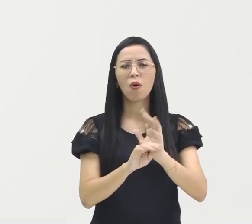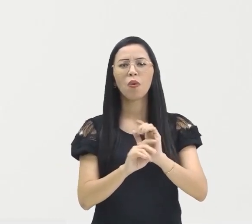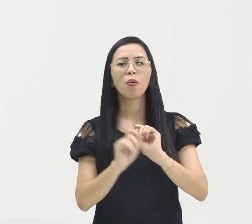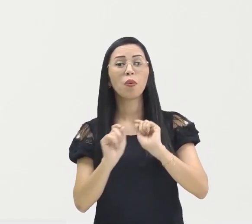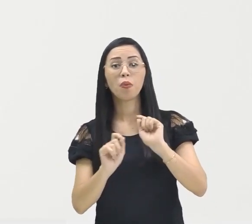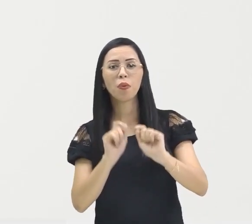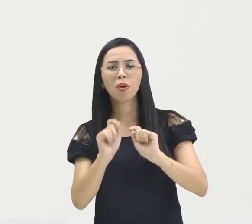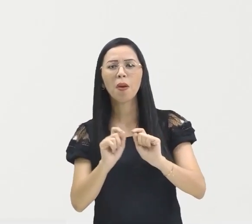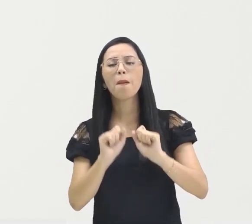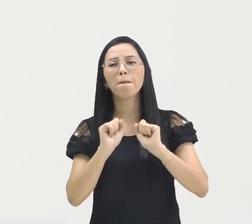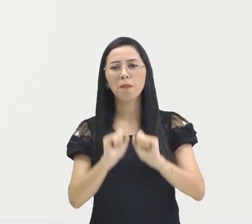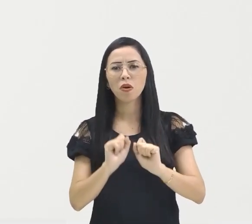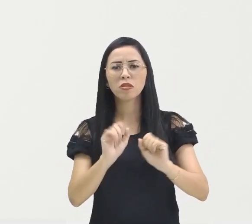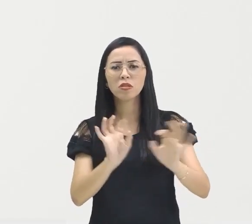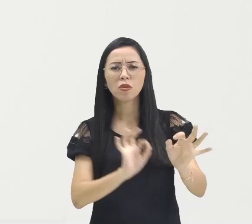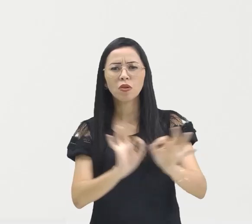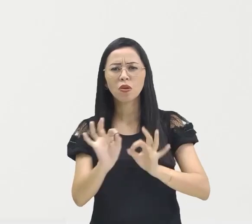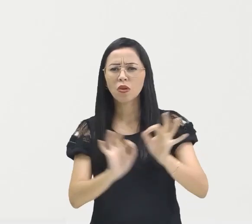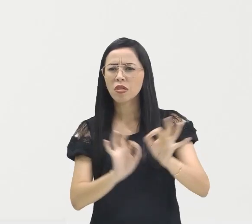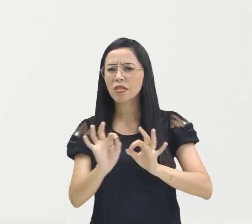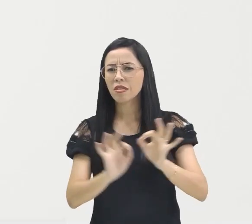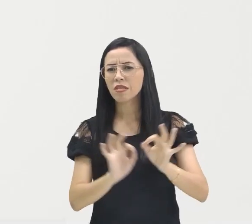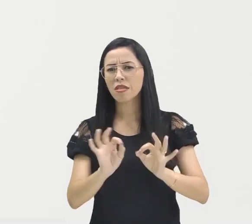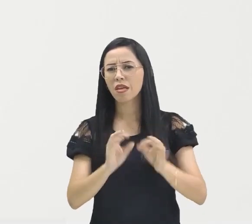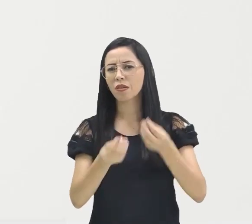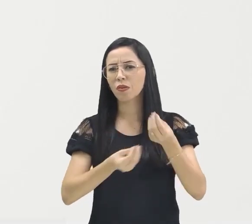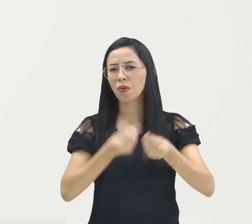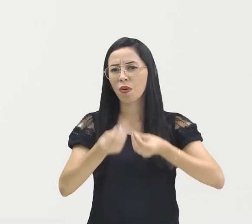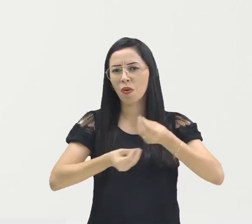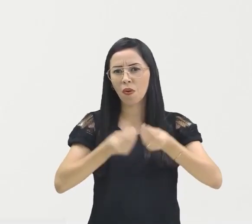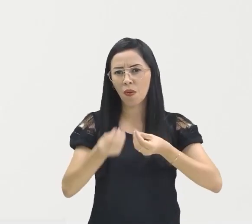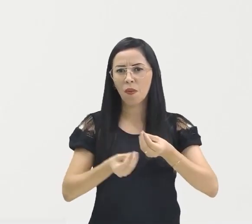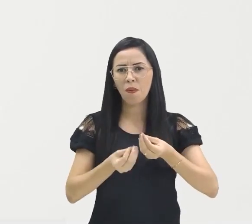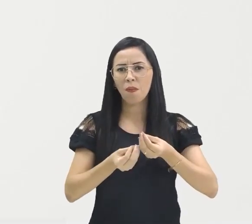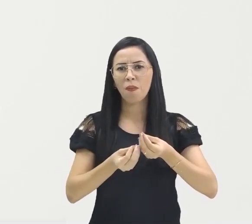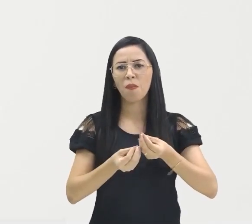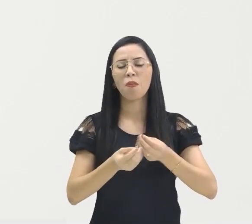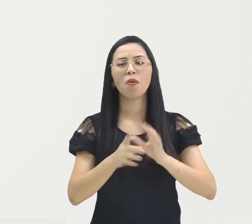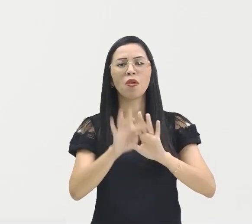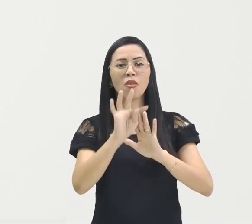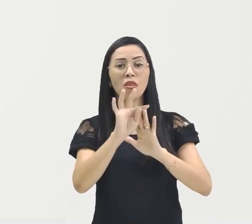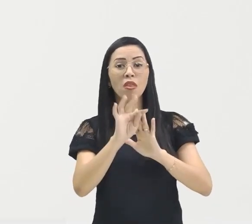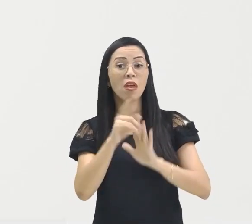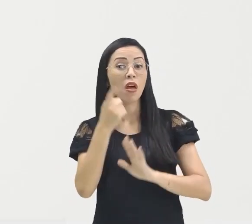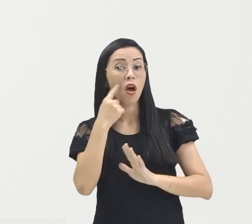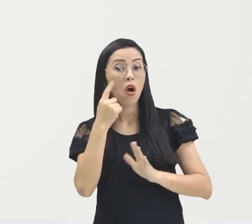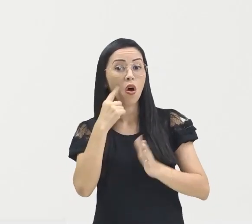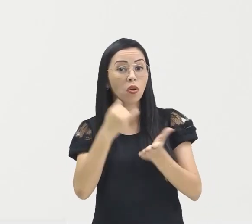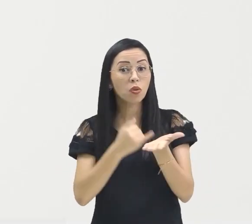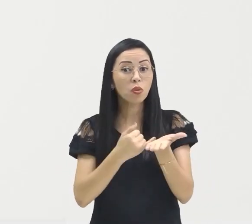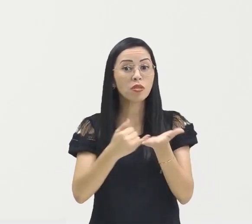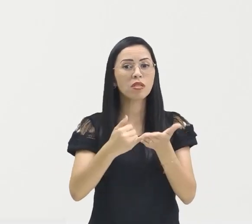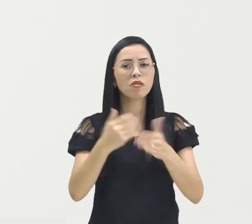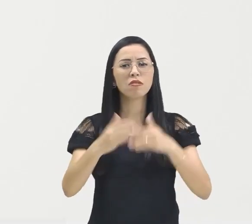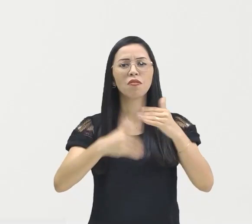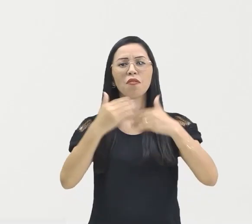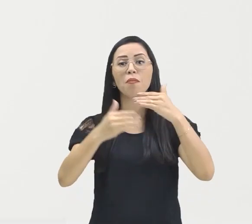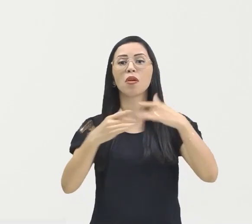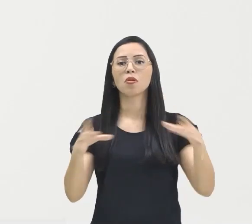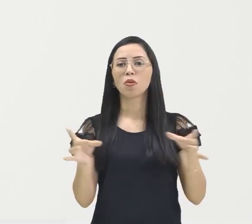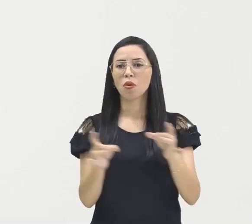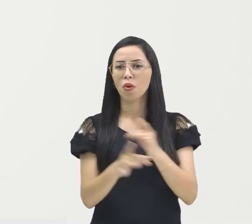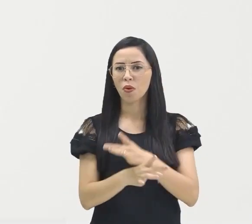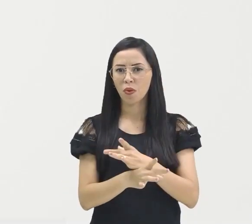ser elaborado por meio de estrutura textual padrão, ou seja, introdução, desenvolvimento e conclusão. O